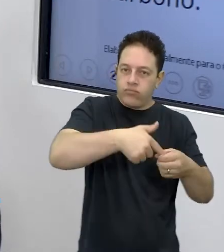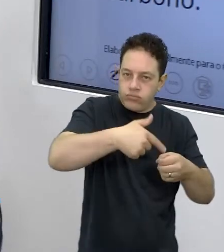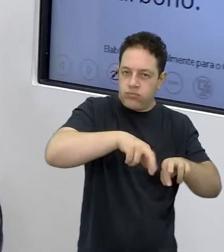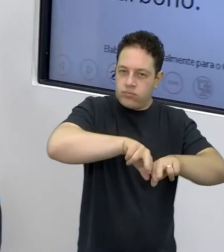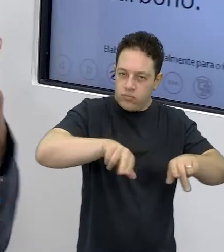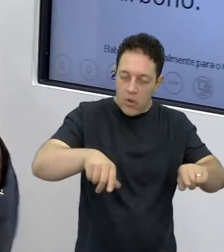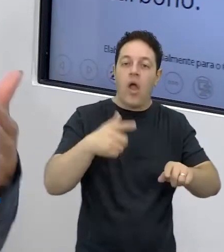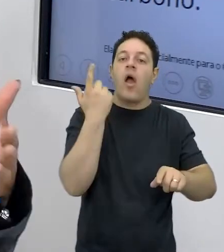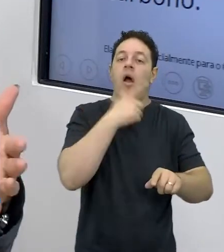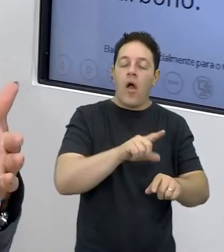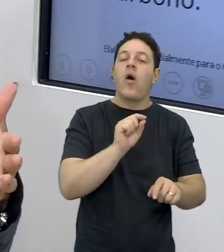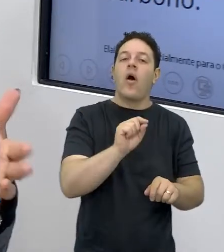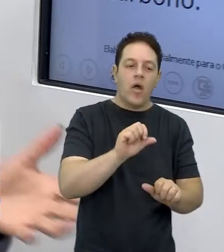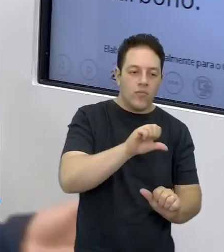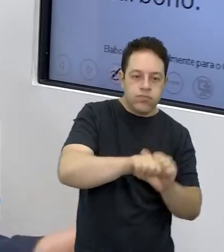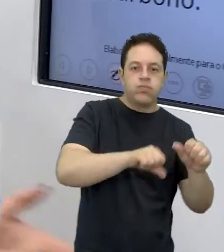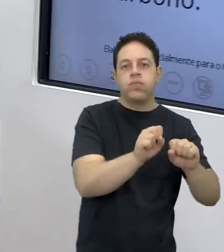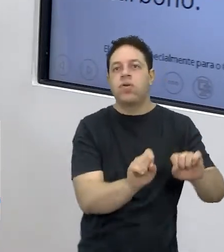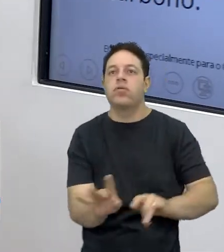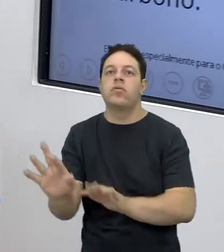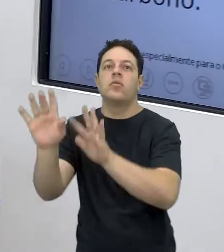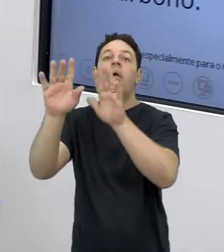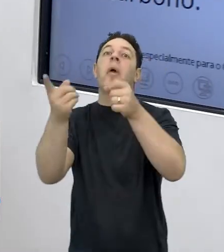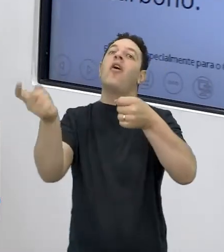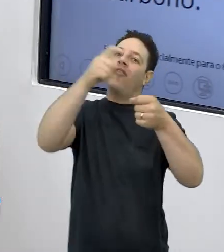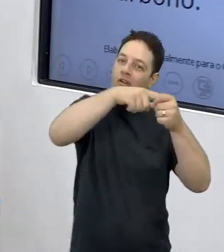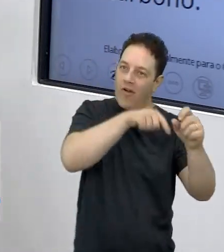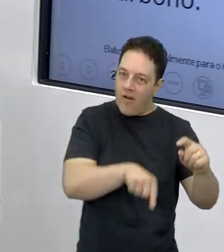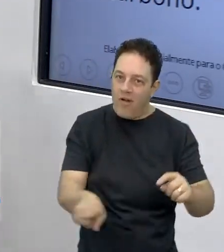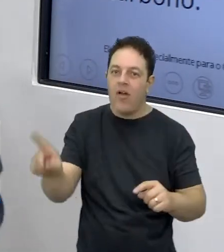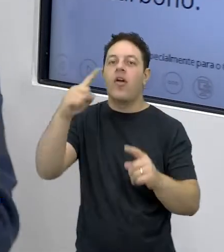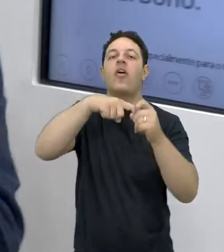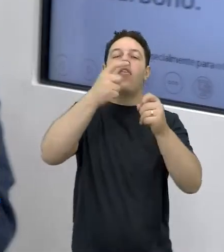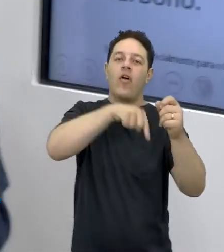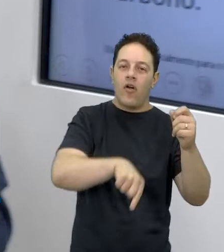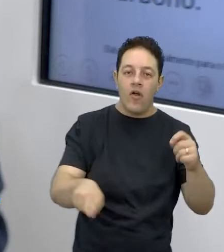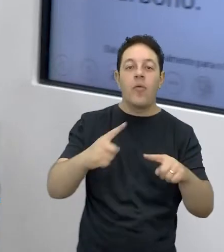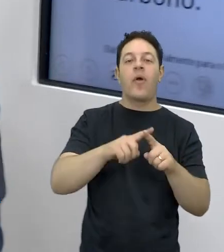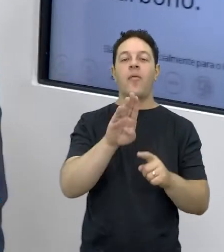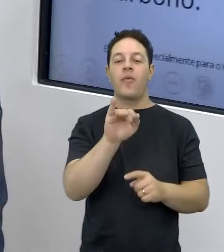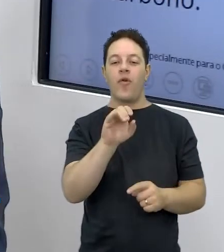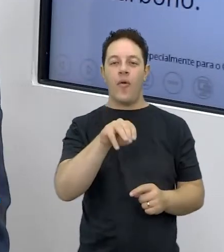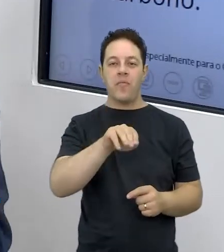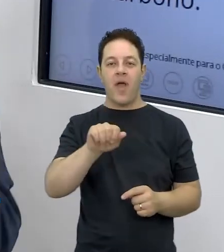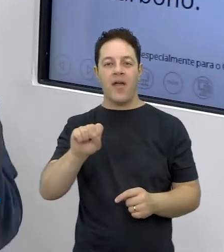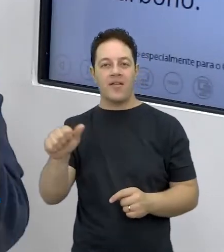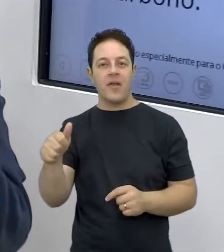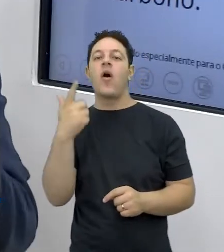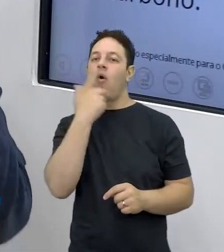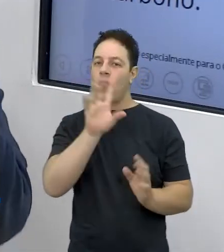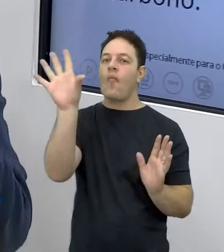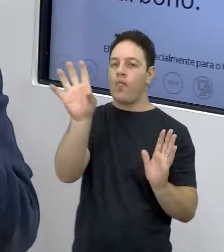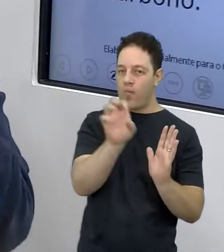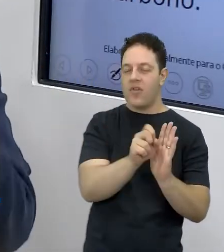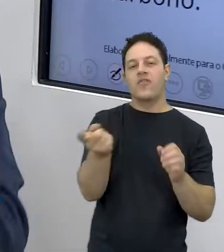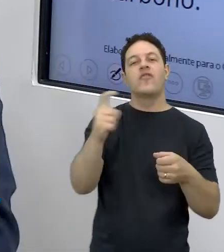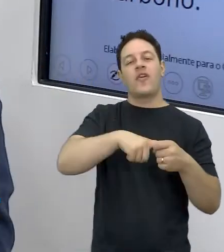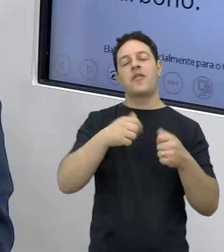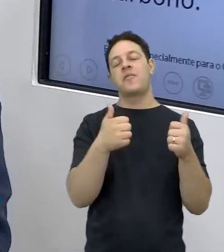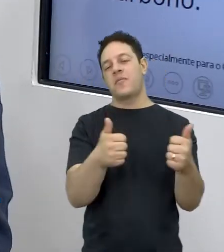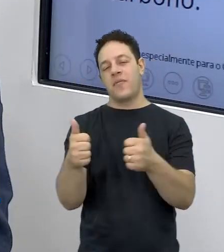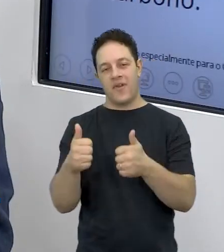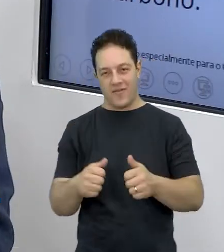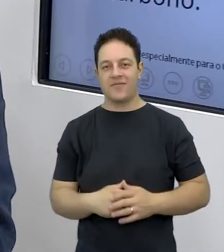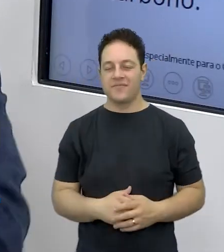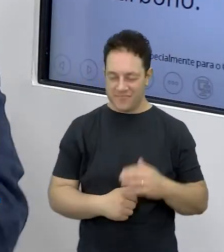fazer essas transformações químicas e deixar de usar os combustíveis fósseis, porque esses as plantas não conseguem eliminar